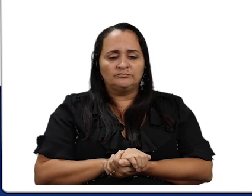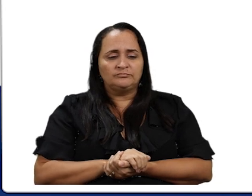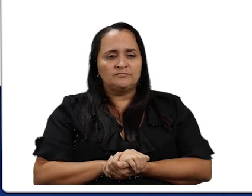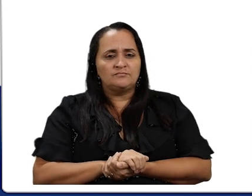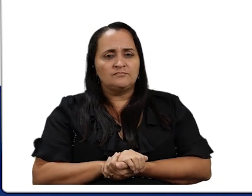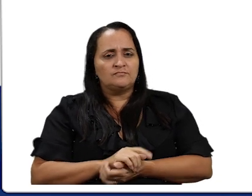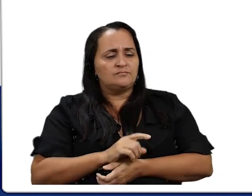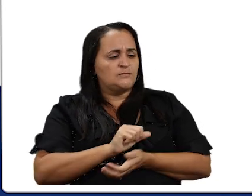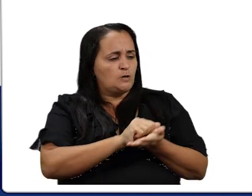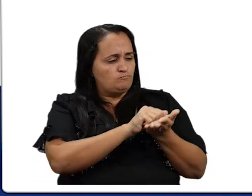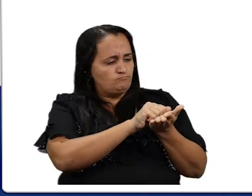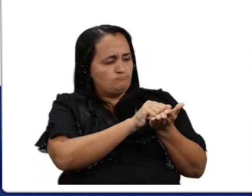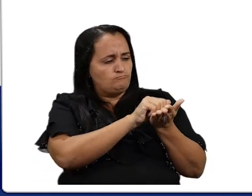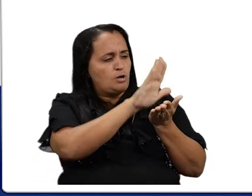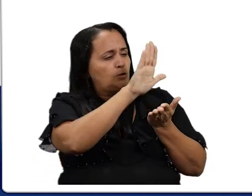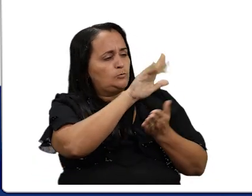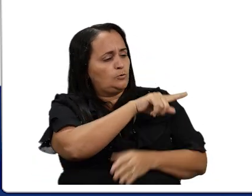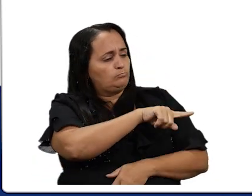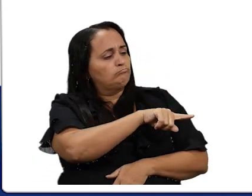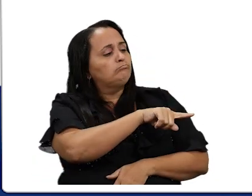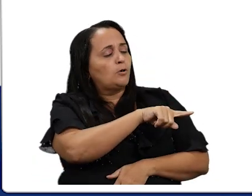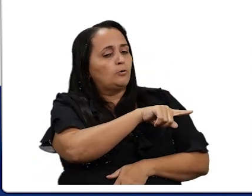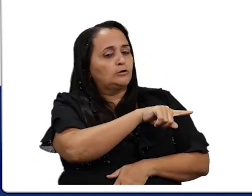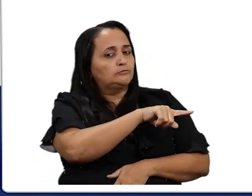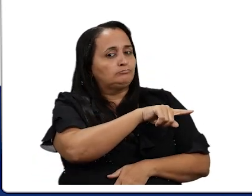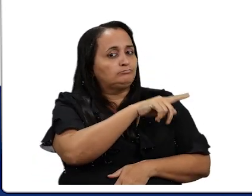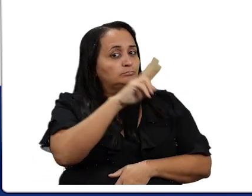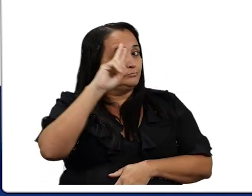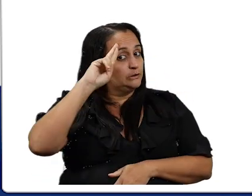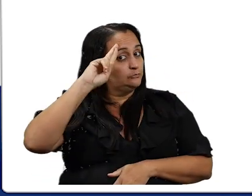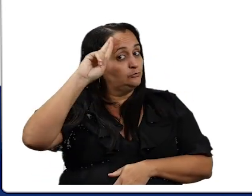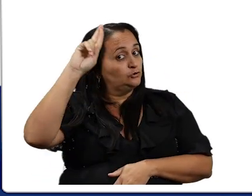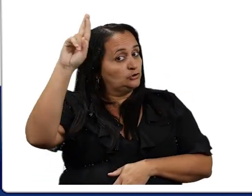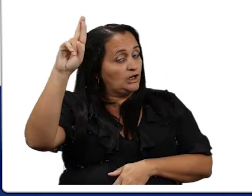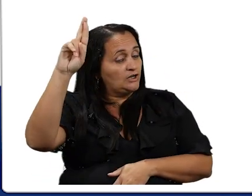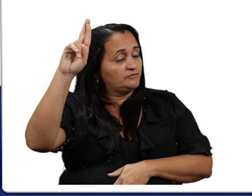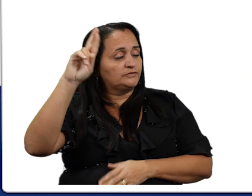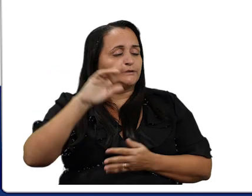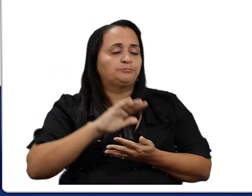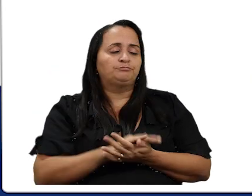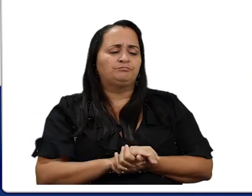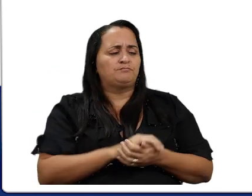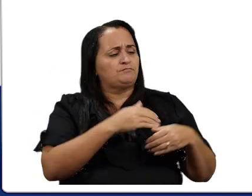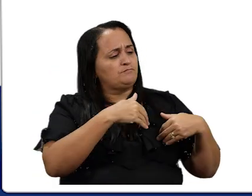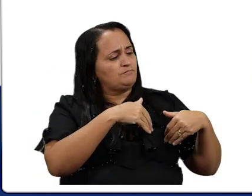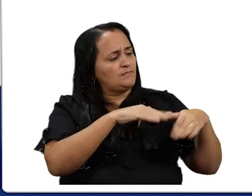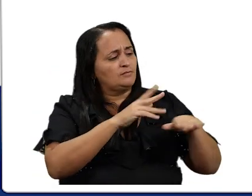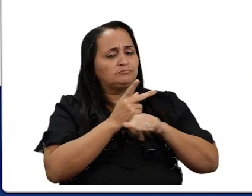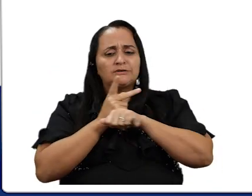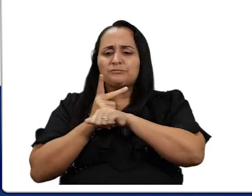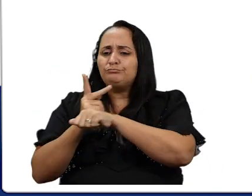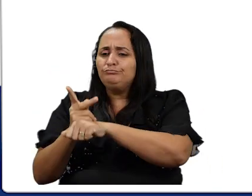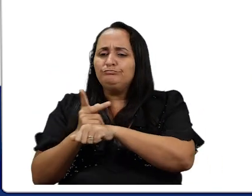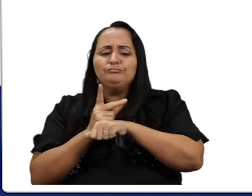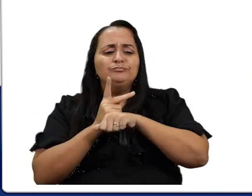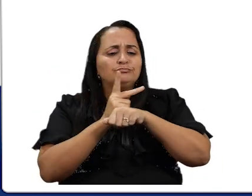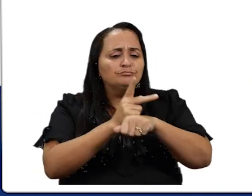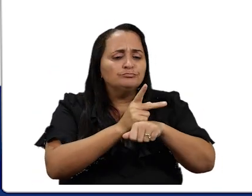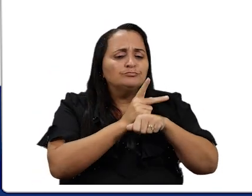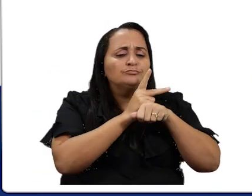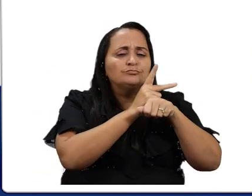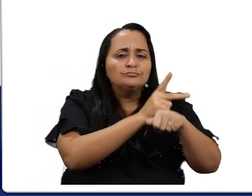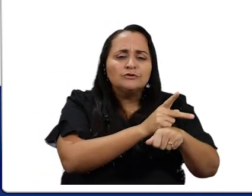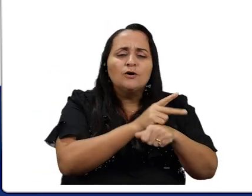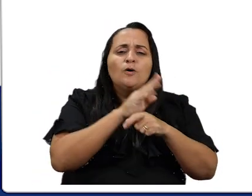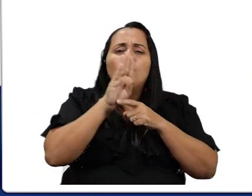pelo patrão, o burrinho foi à cidade de Bremen pleitear uma vaga de cantor em